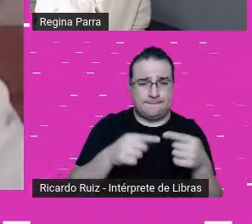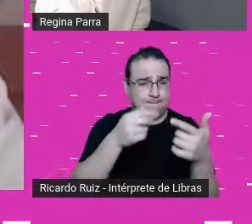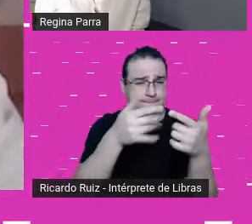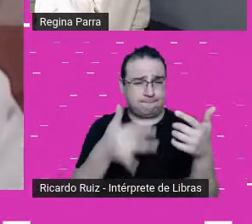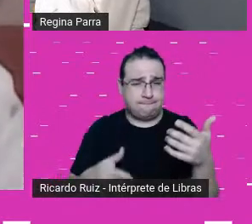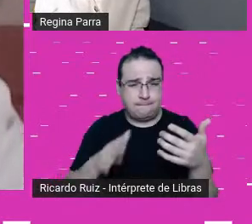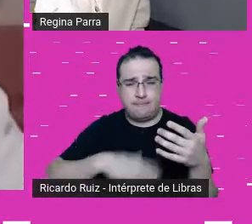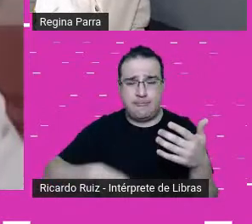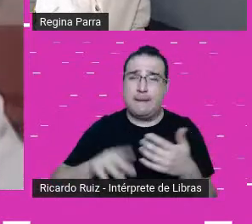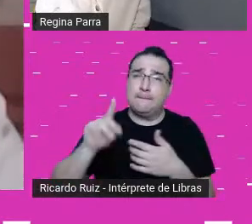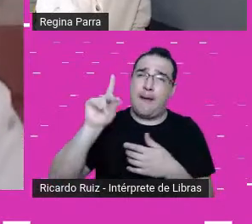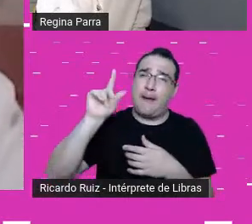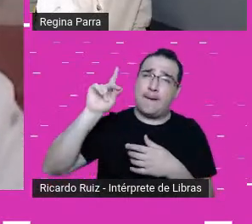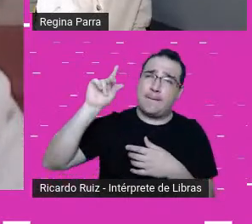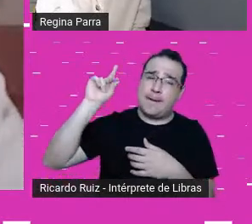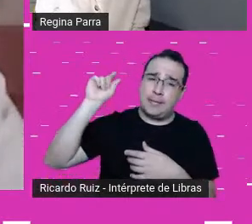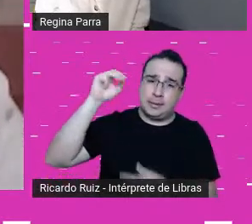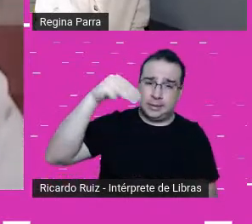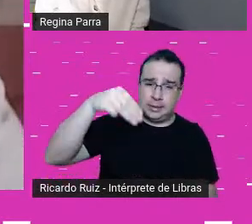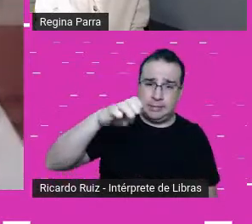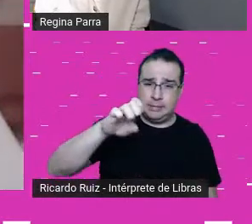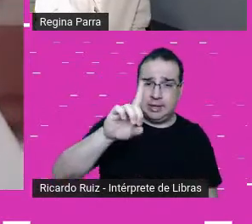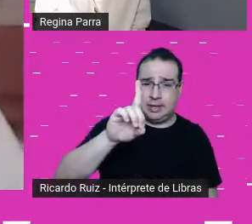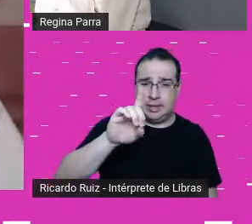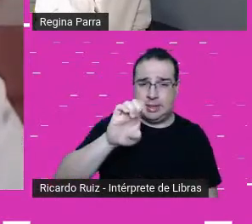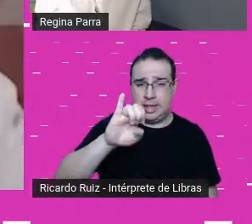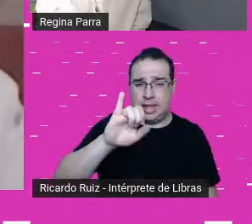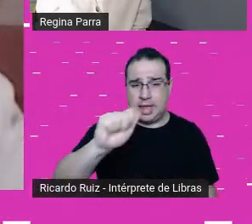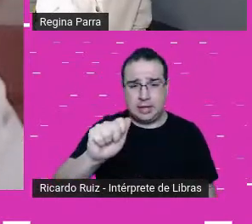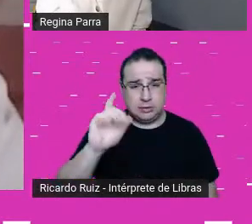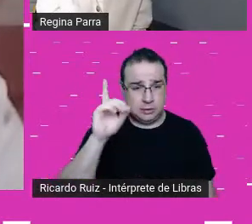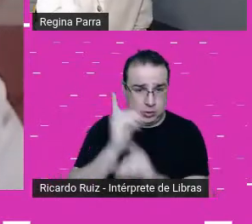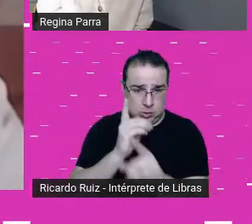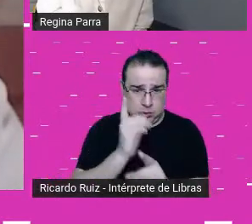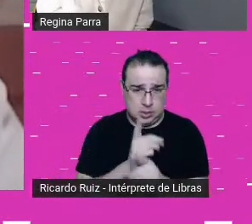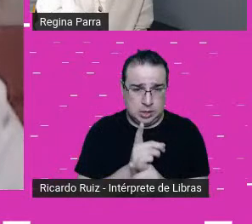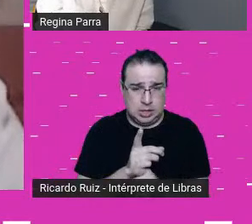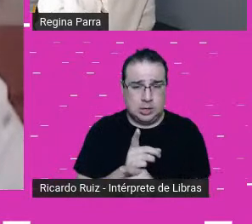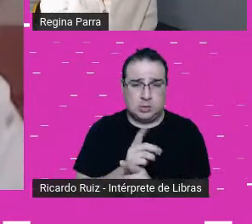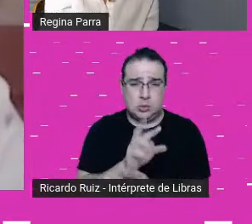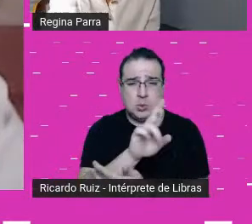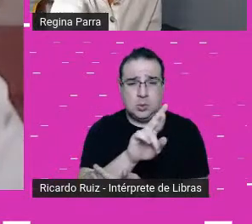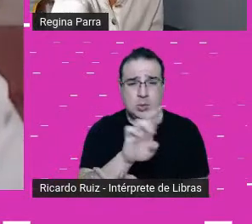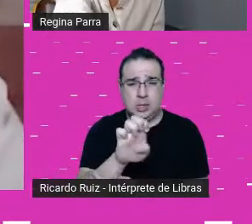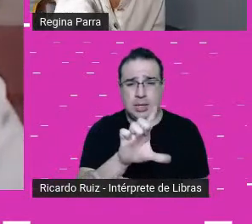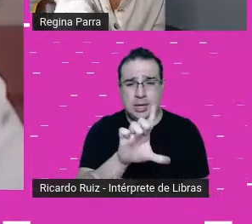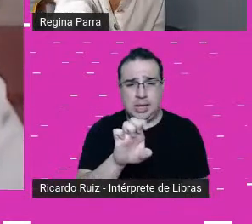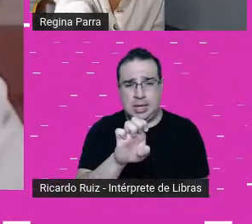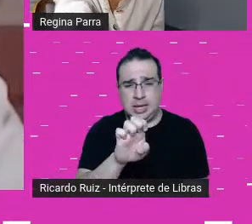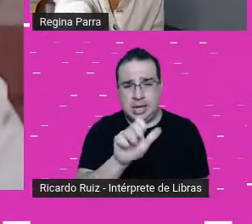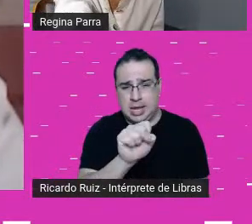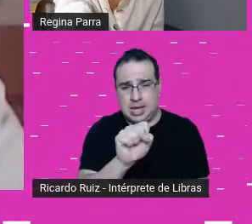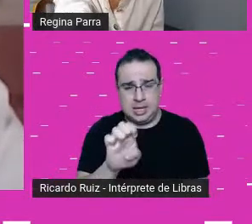época de Medeia, eu encontrei um release que foi, enfim, um release enviado